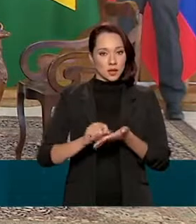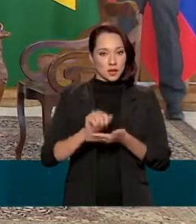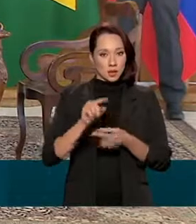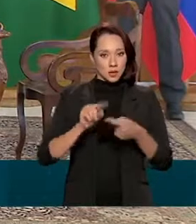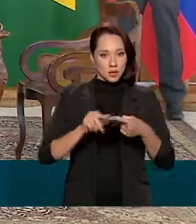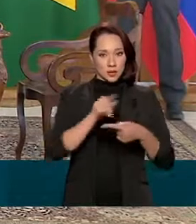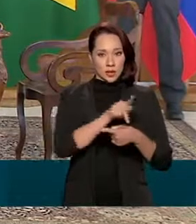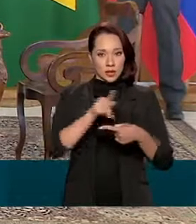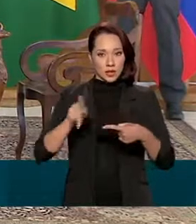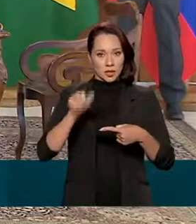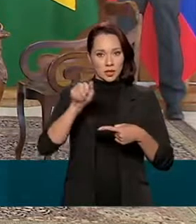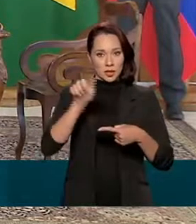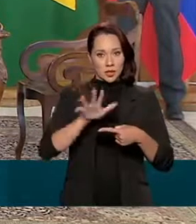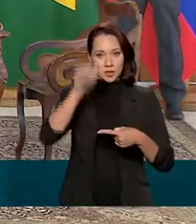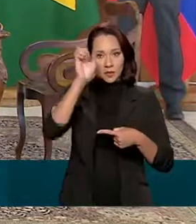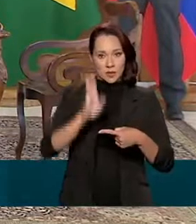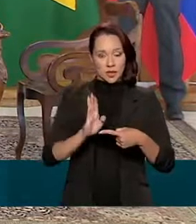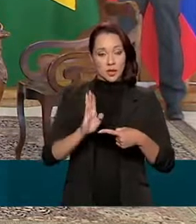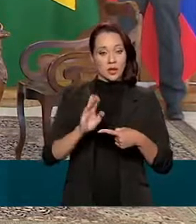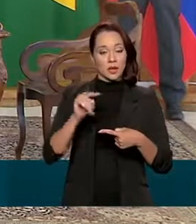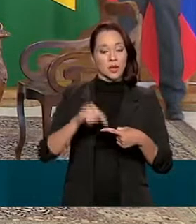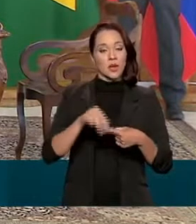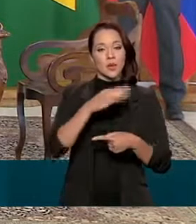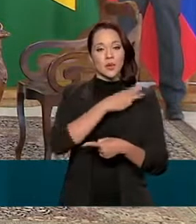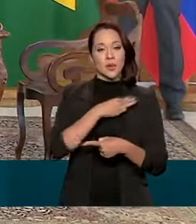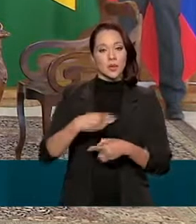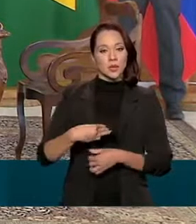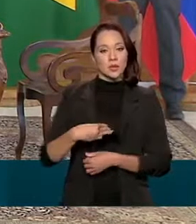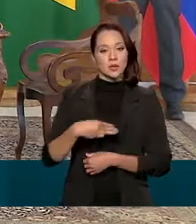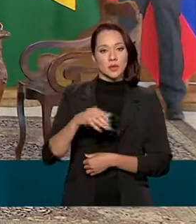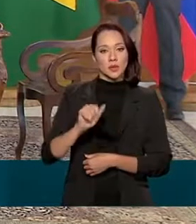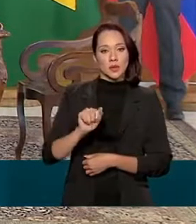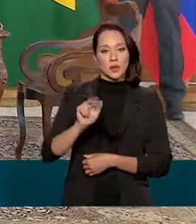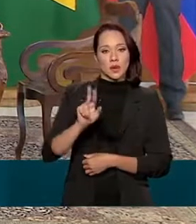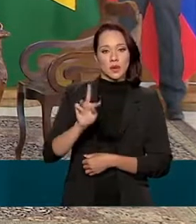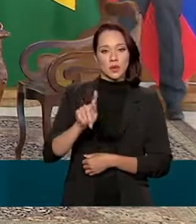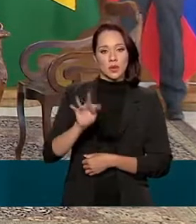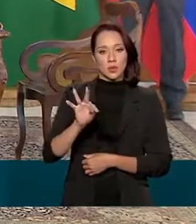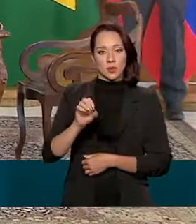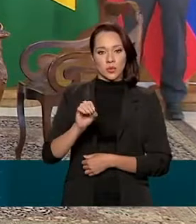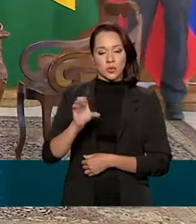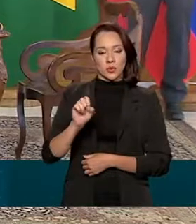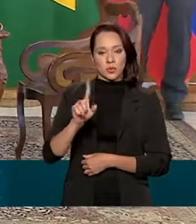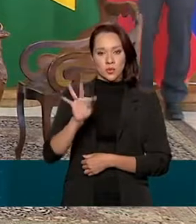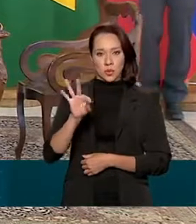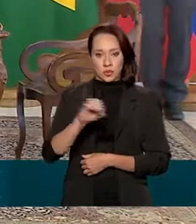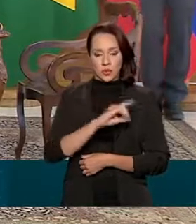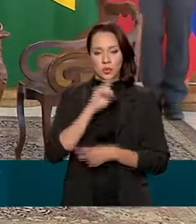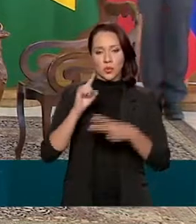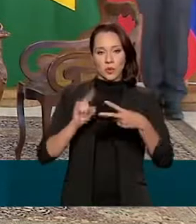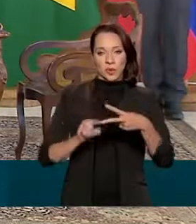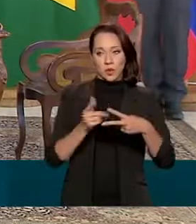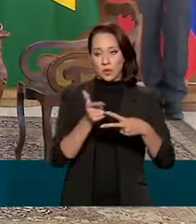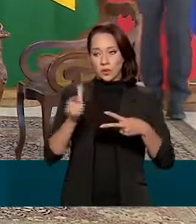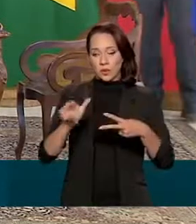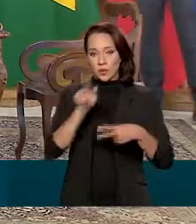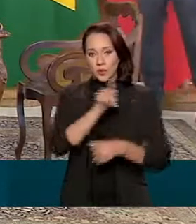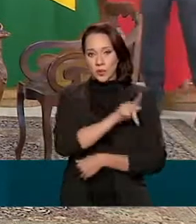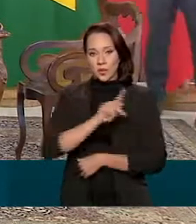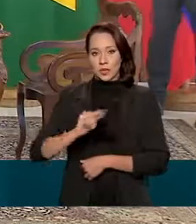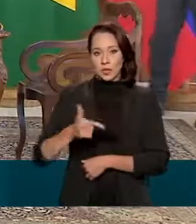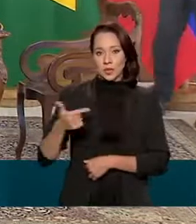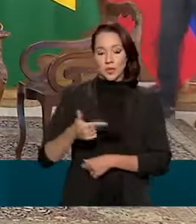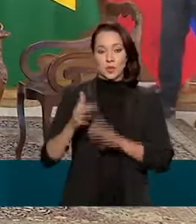Brasileira de promoção de exportações Ministro Augusto Souto Pestana e eu